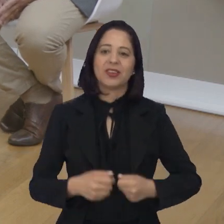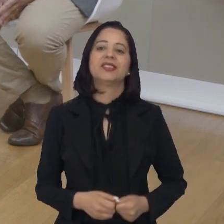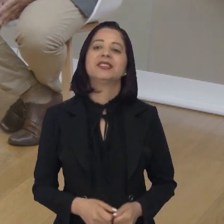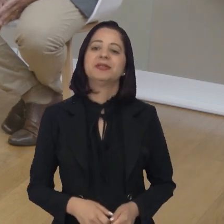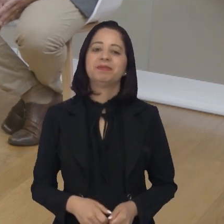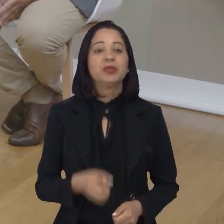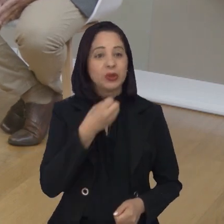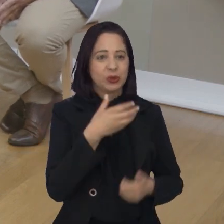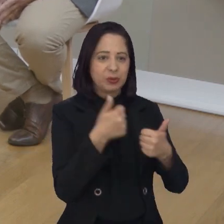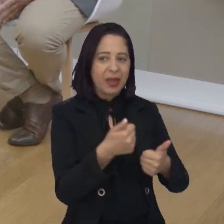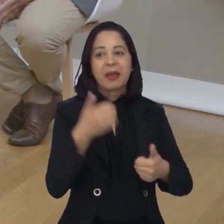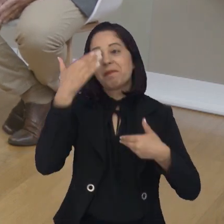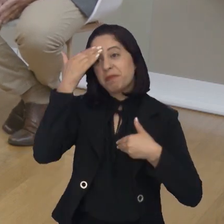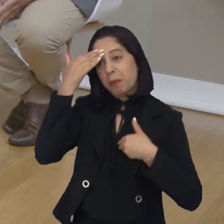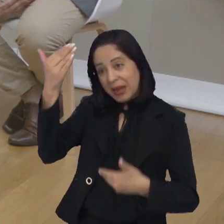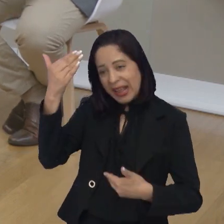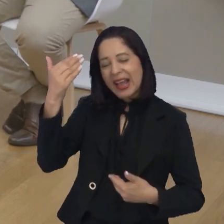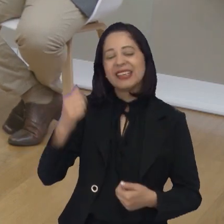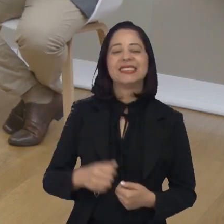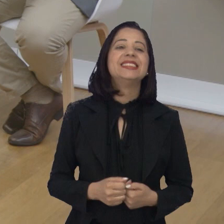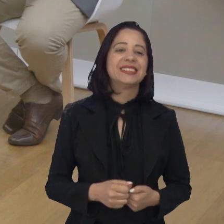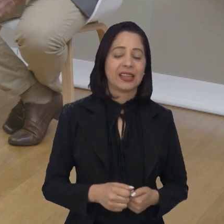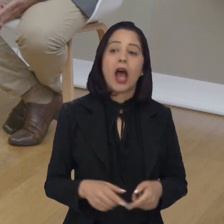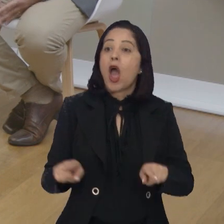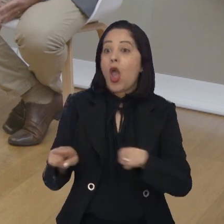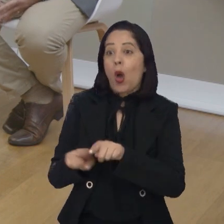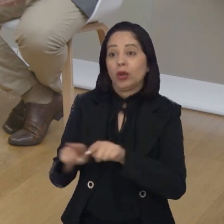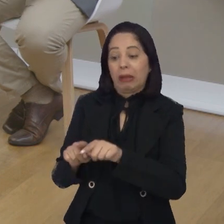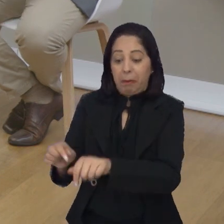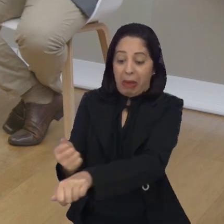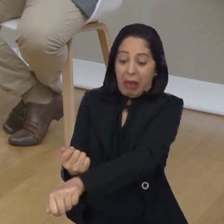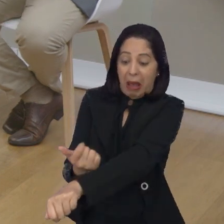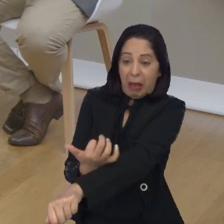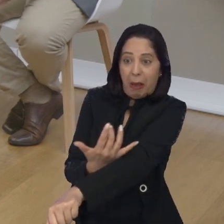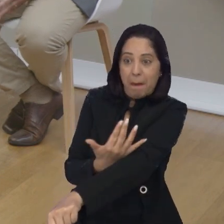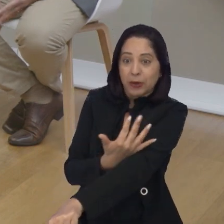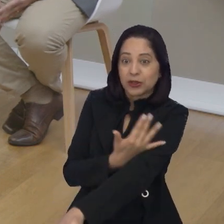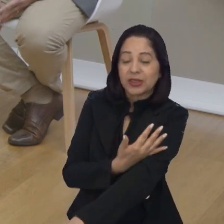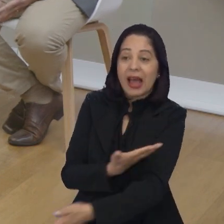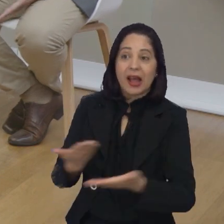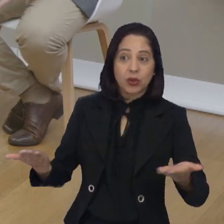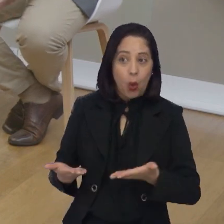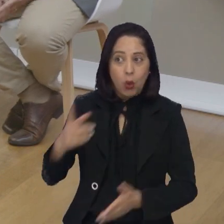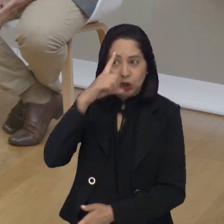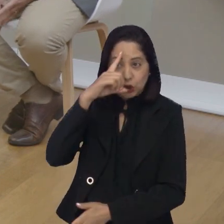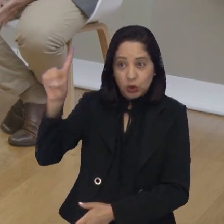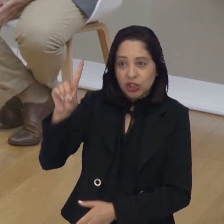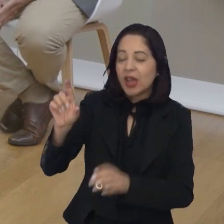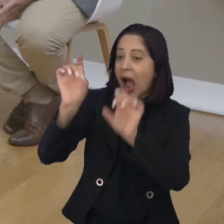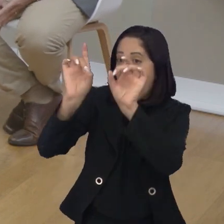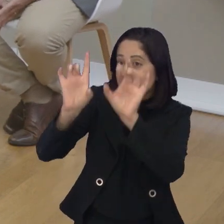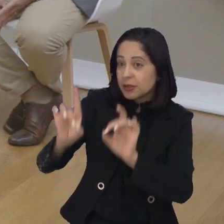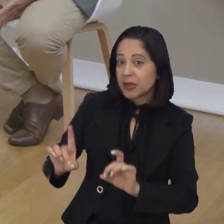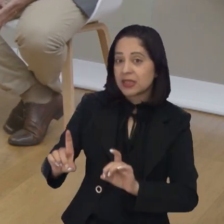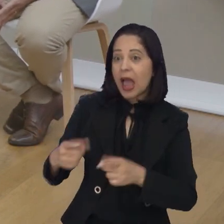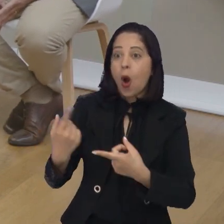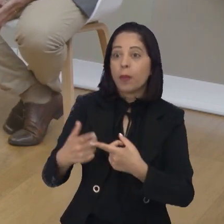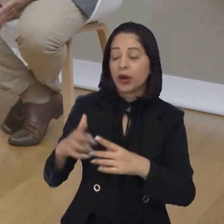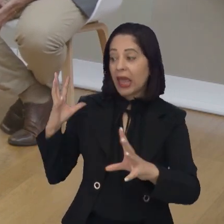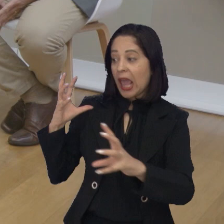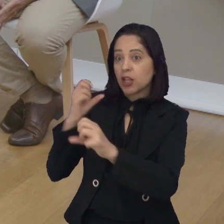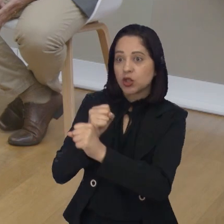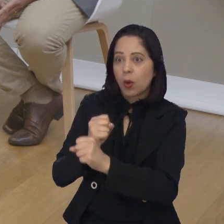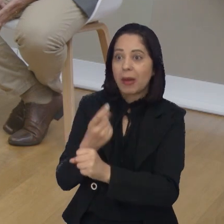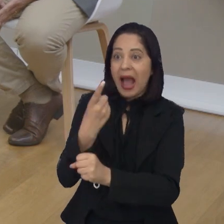obrigado. Também estou emocionado por estar nessa data tão especial, né? Nesse número tão especial de 100 programas, e é um